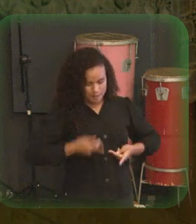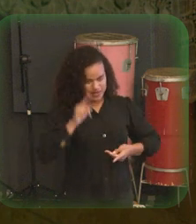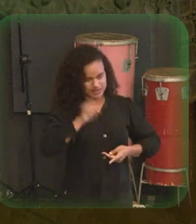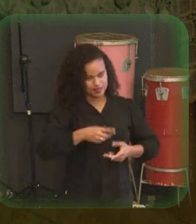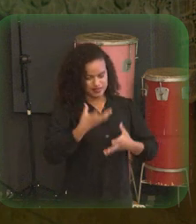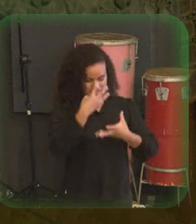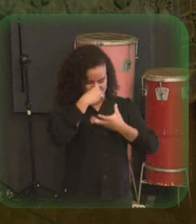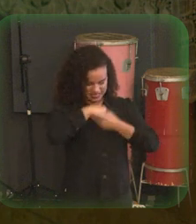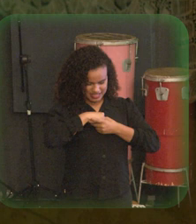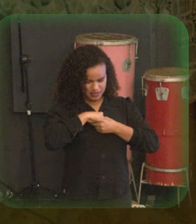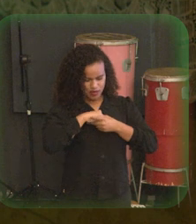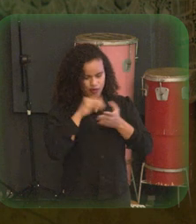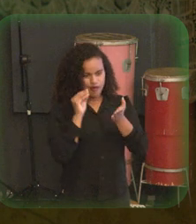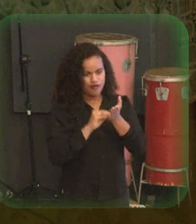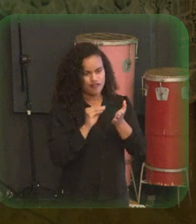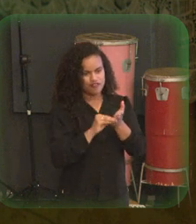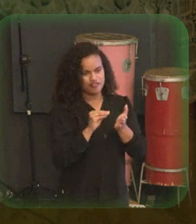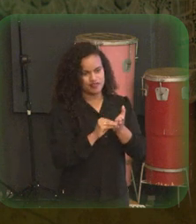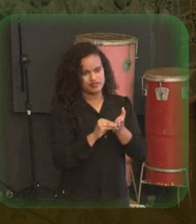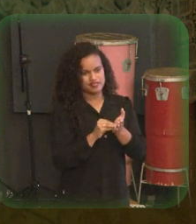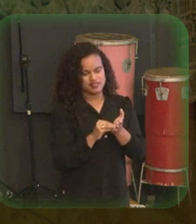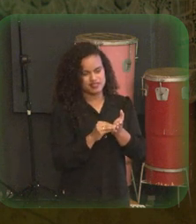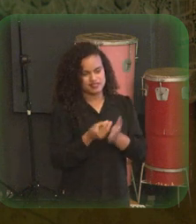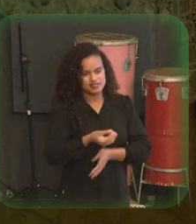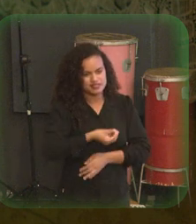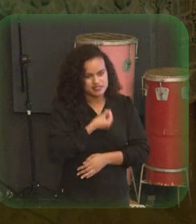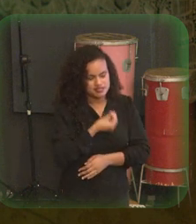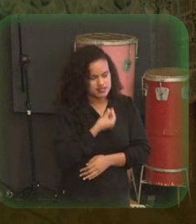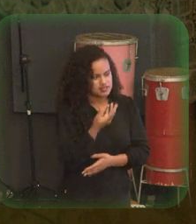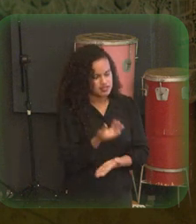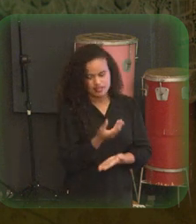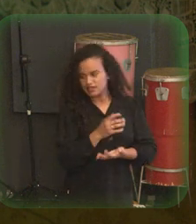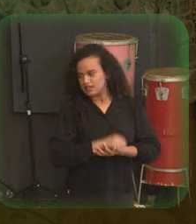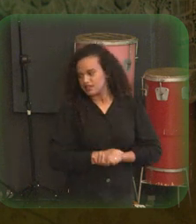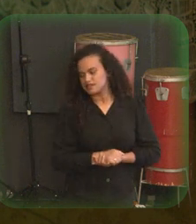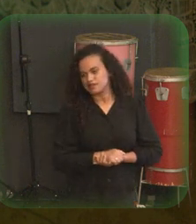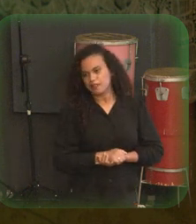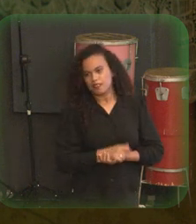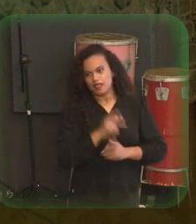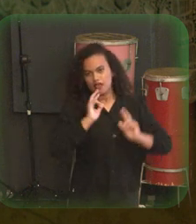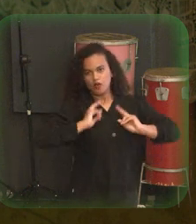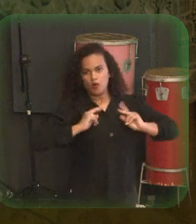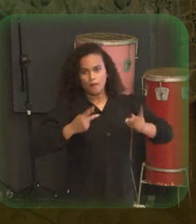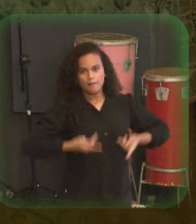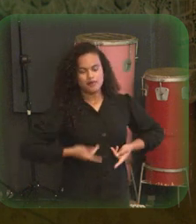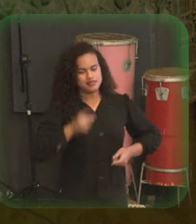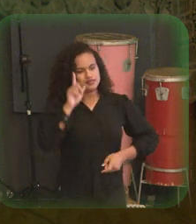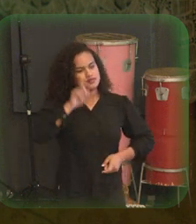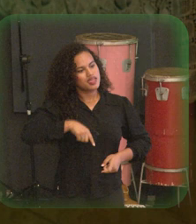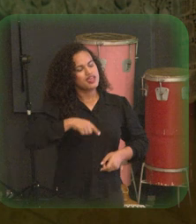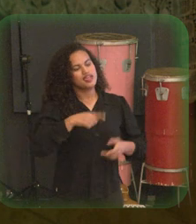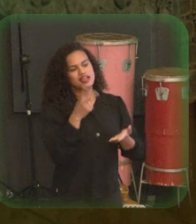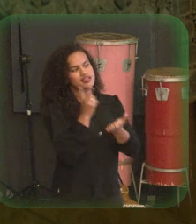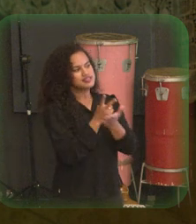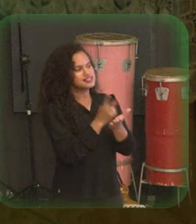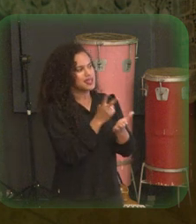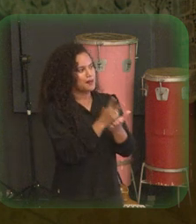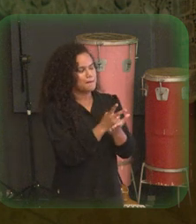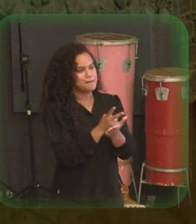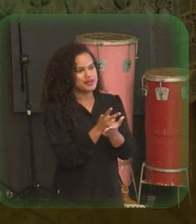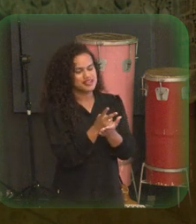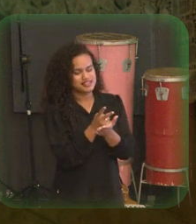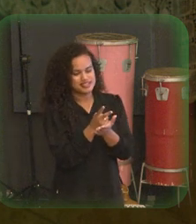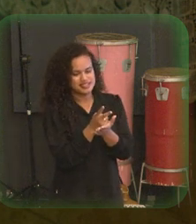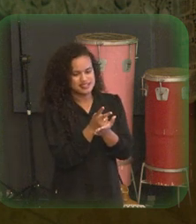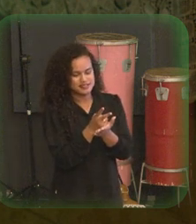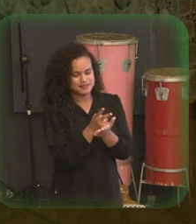uma falta existencial. Ser humano é estar sempre na